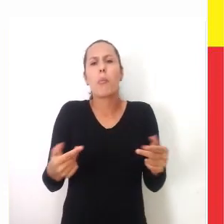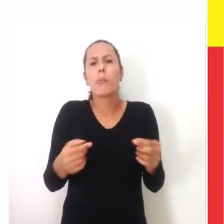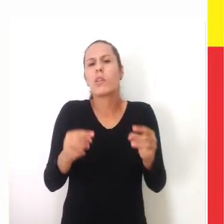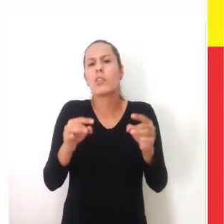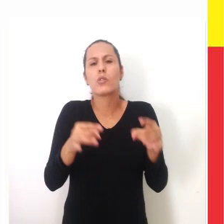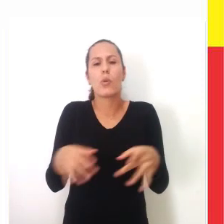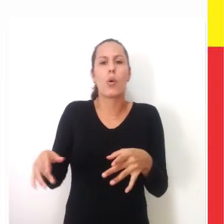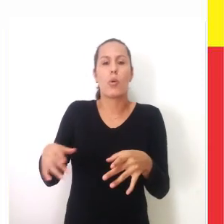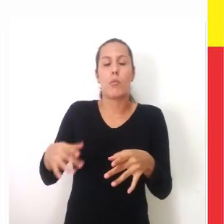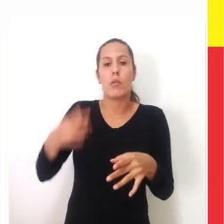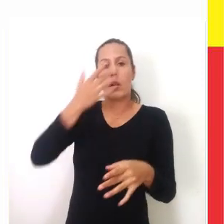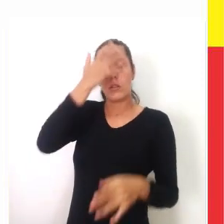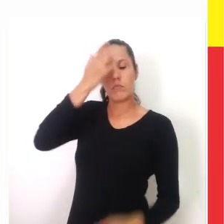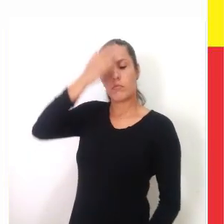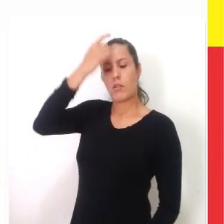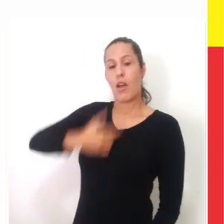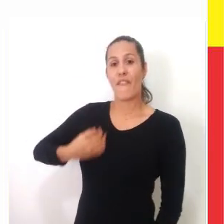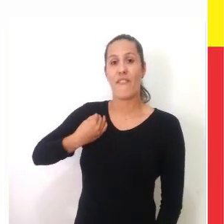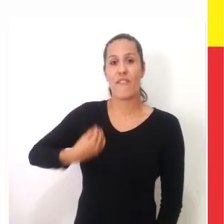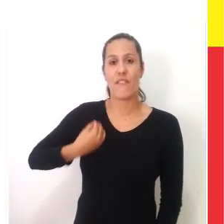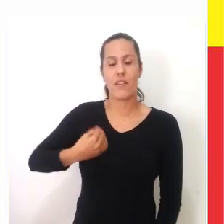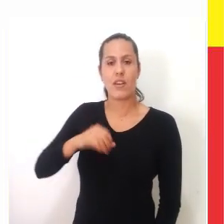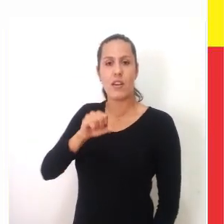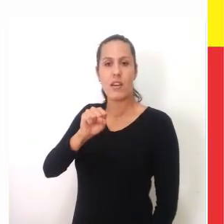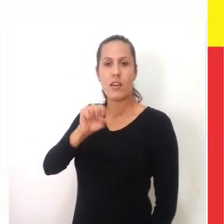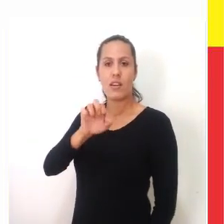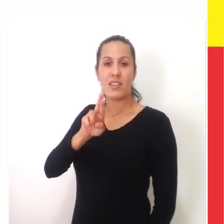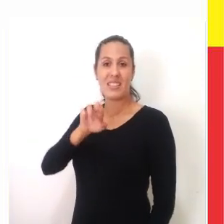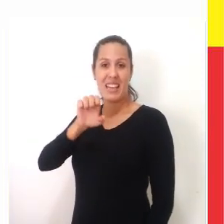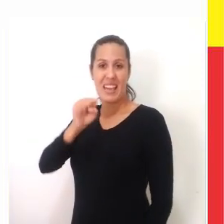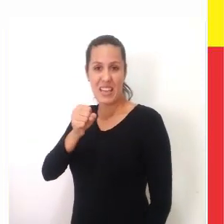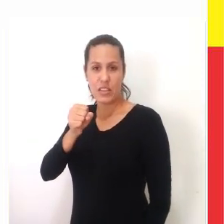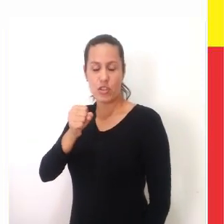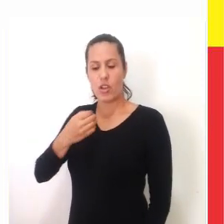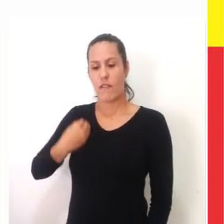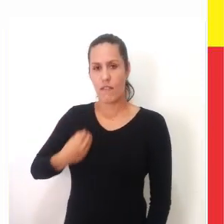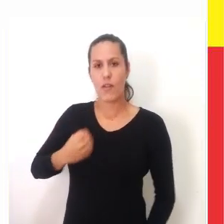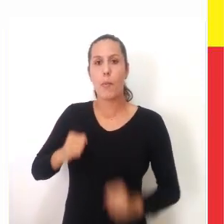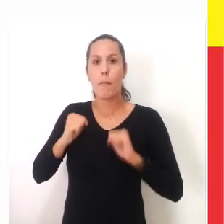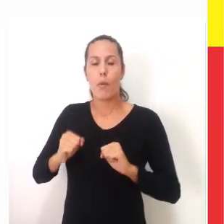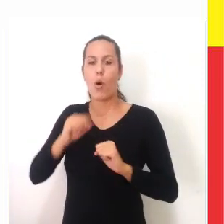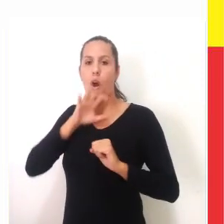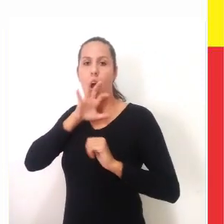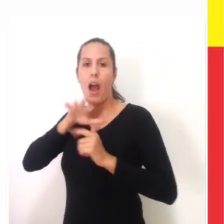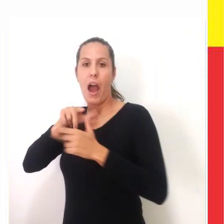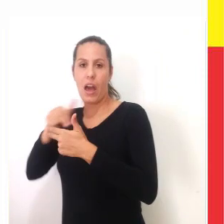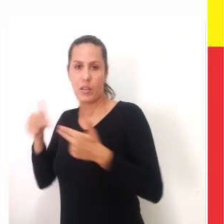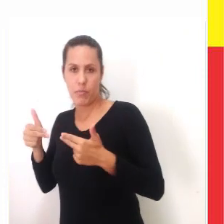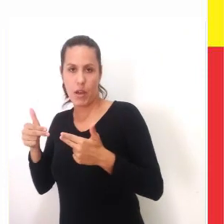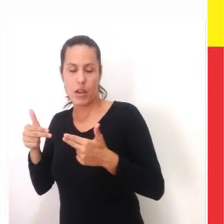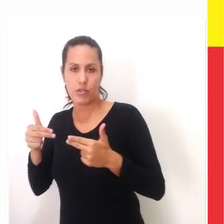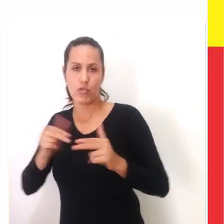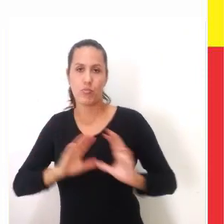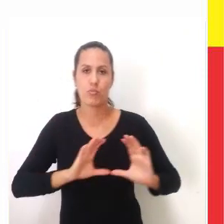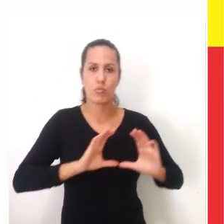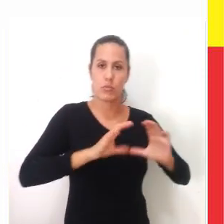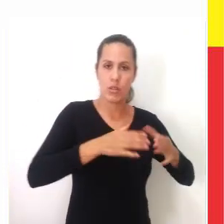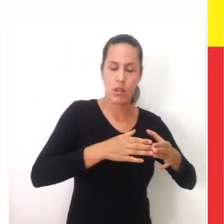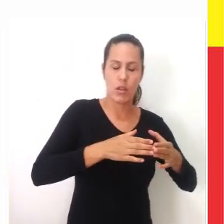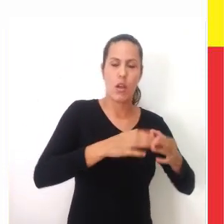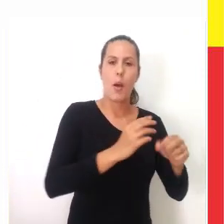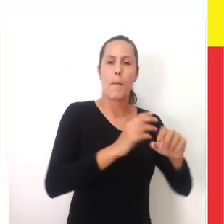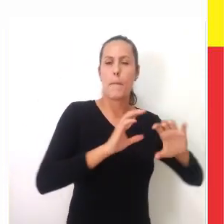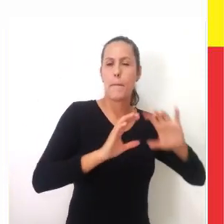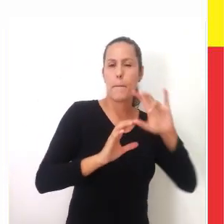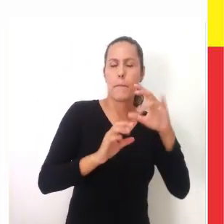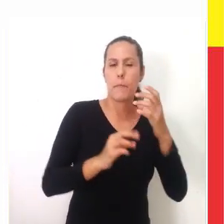seres vivos. Seres vivos que podem ser animais, plantas ou